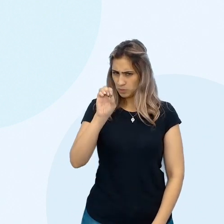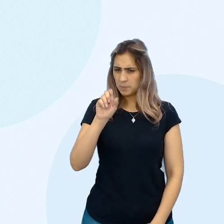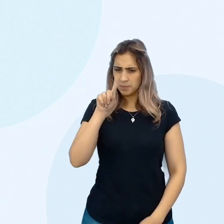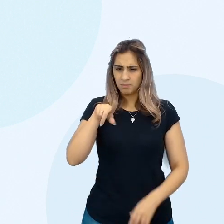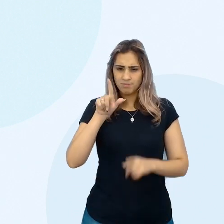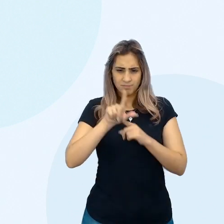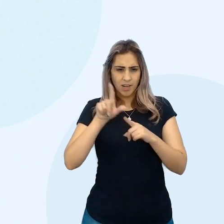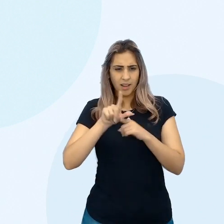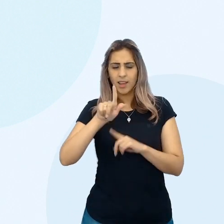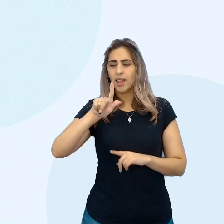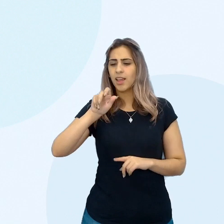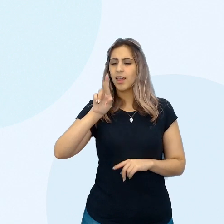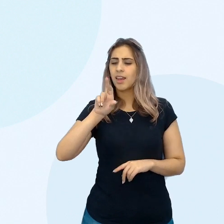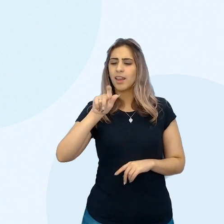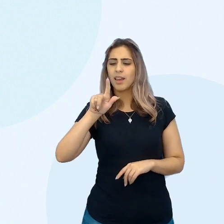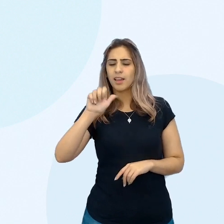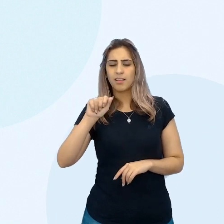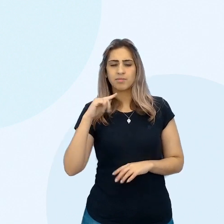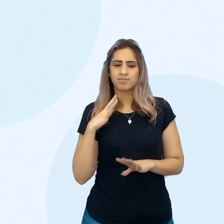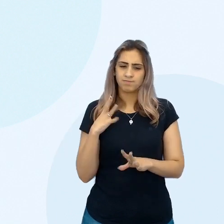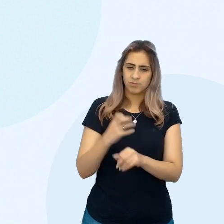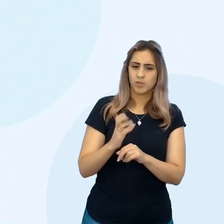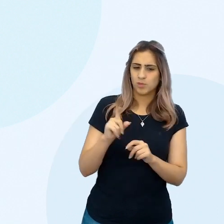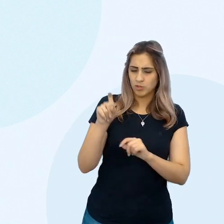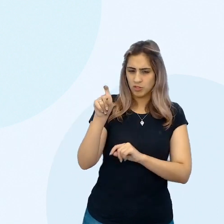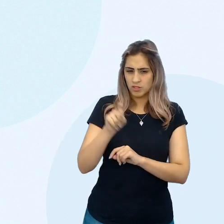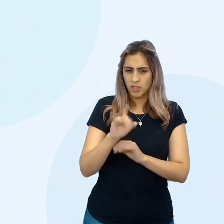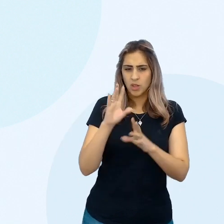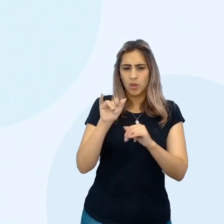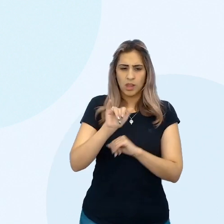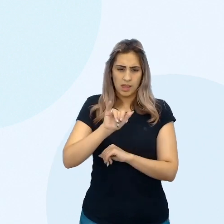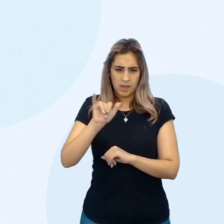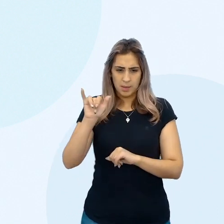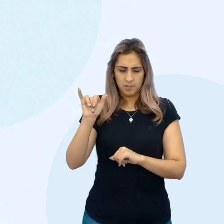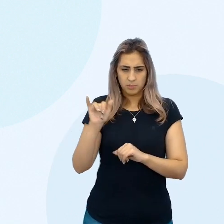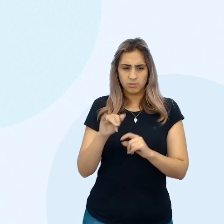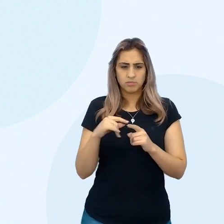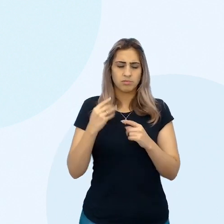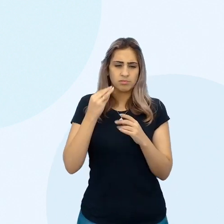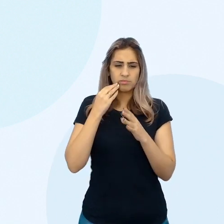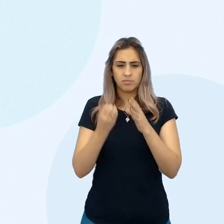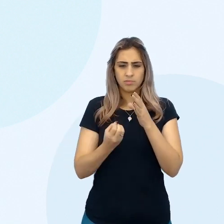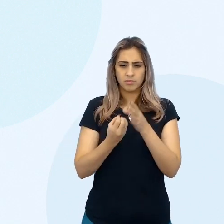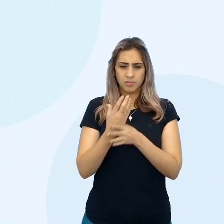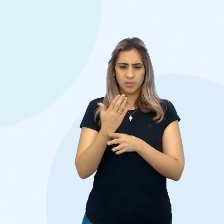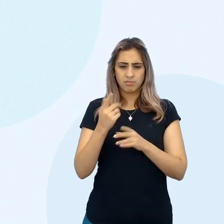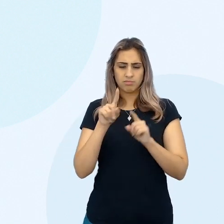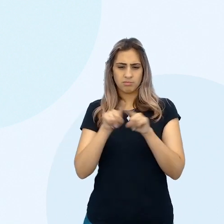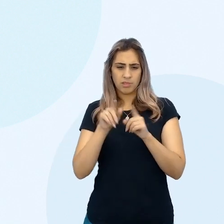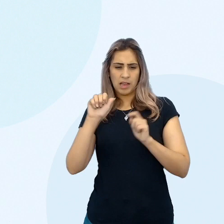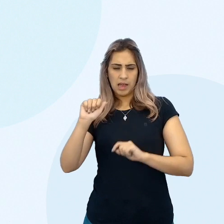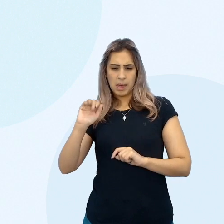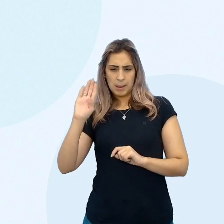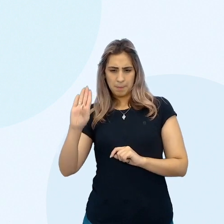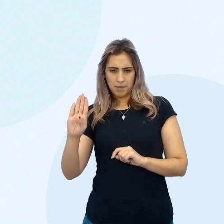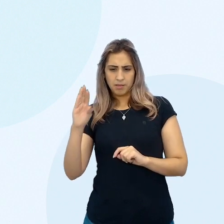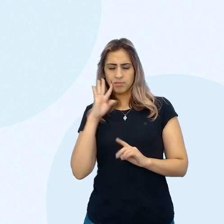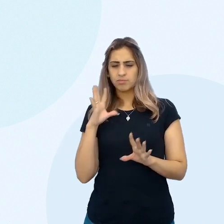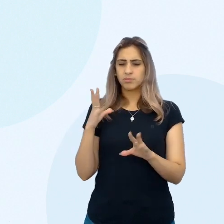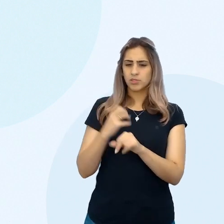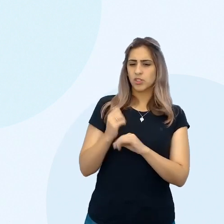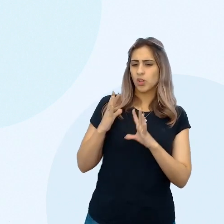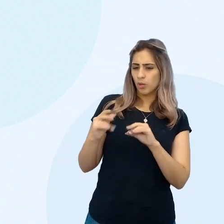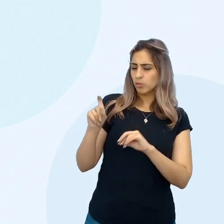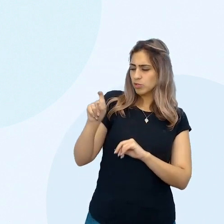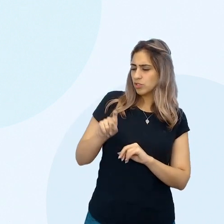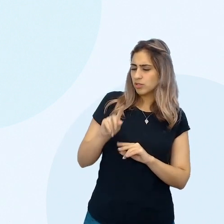letra grega aí. Isso. Então, a gente vai somar todos os x, somar todos os y, que isso vai aparecer na fórmula do A, do B, legal. tá? Somatória de todos os